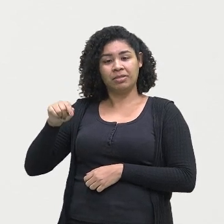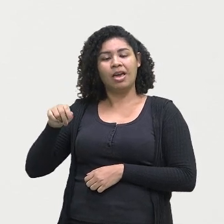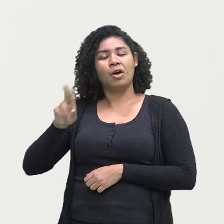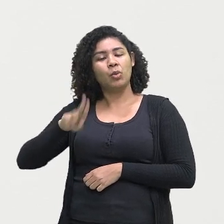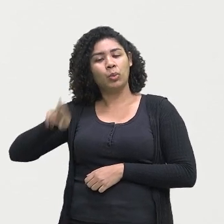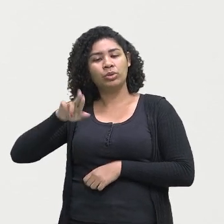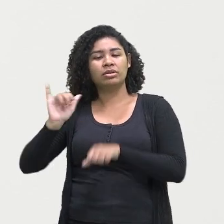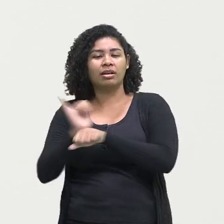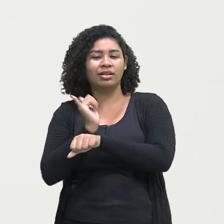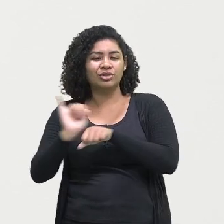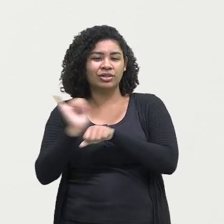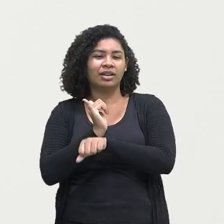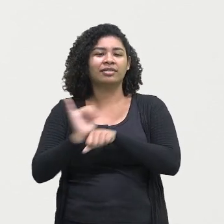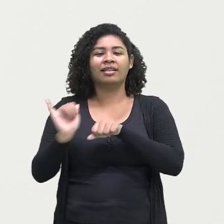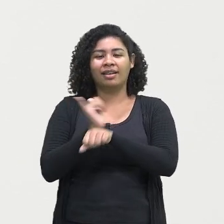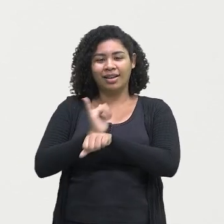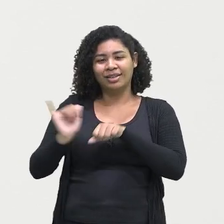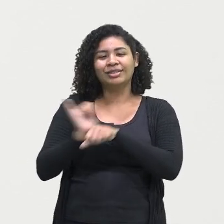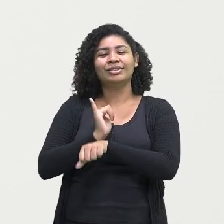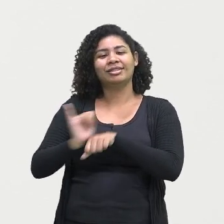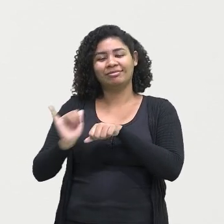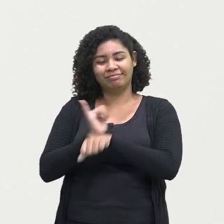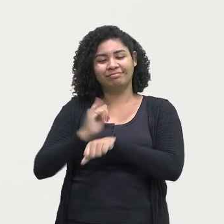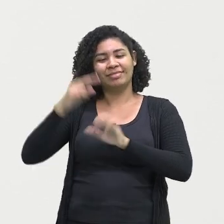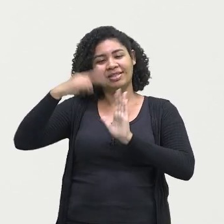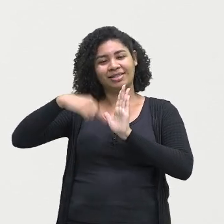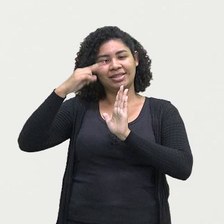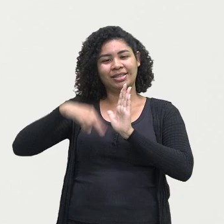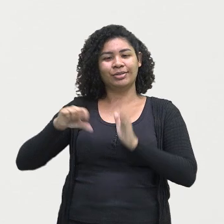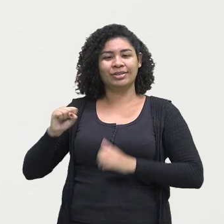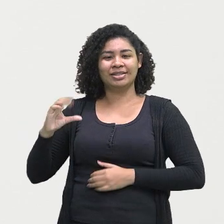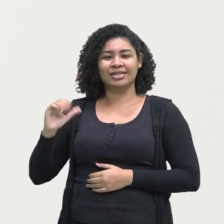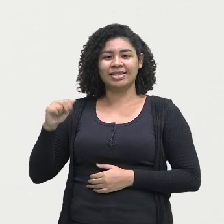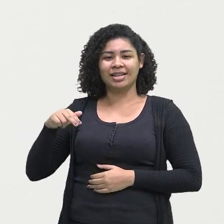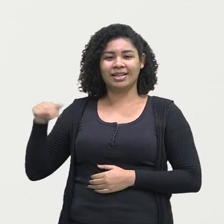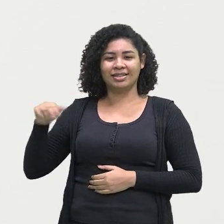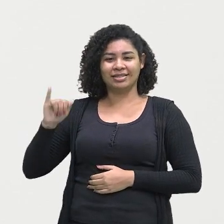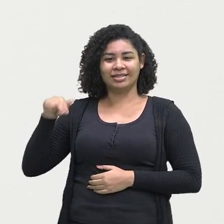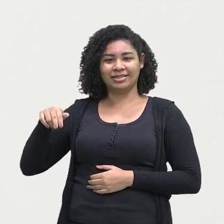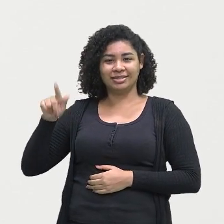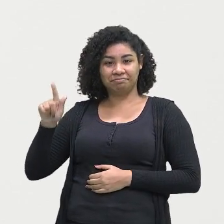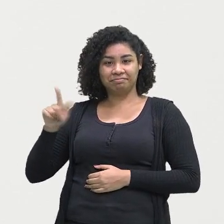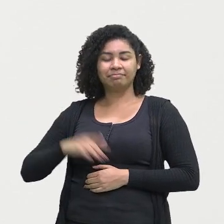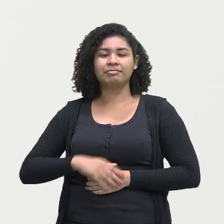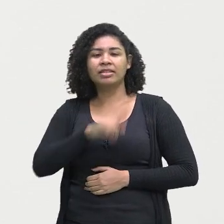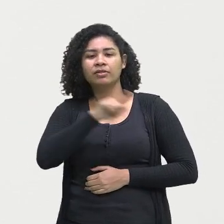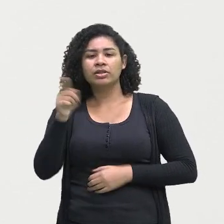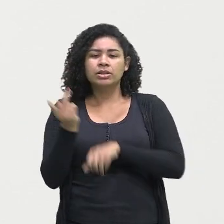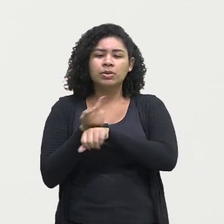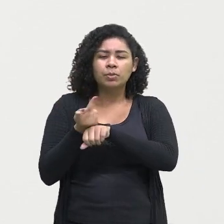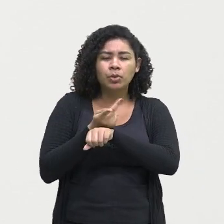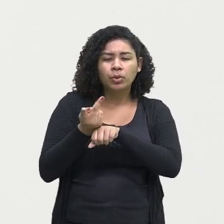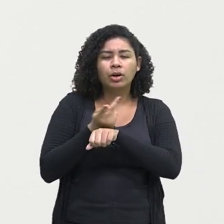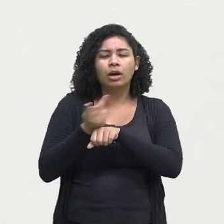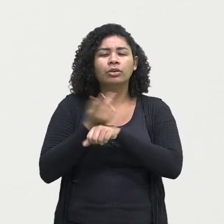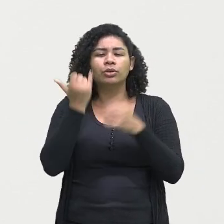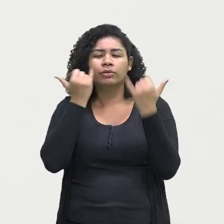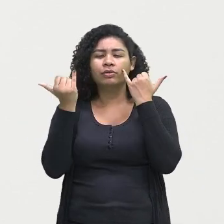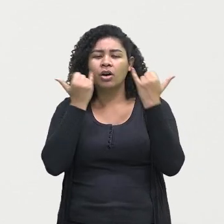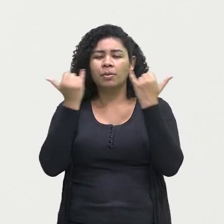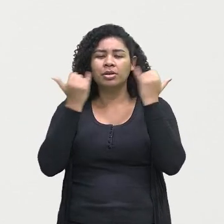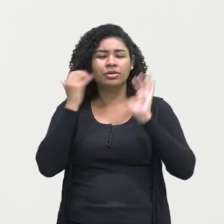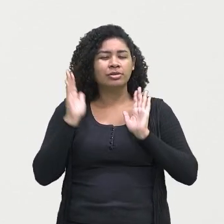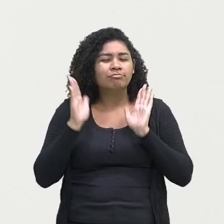utilizando a regra, a estratégia de leitura scanning, né? Porque vocês estão procurando informações específicas.